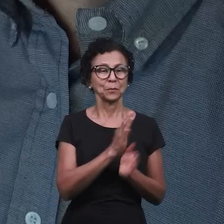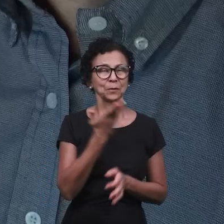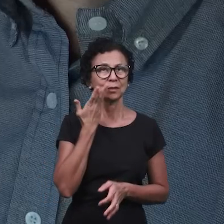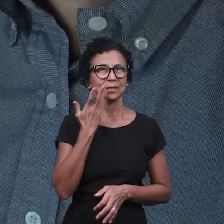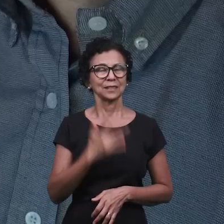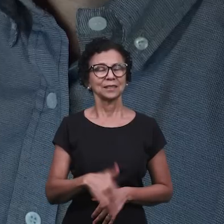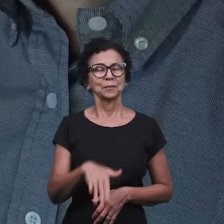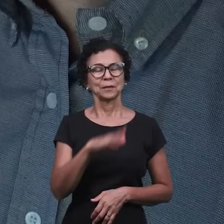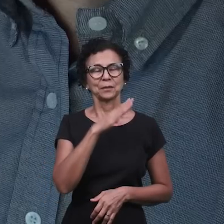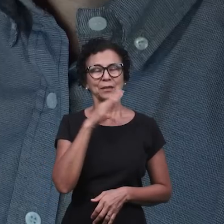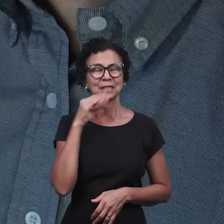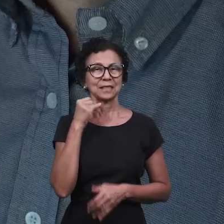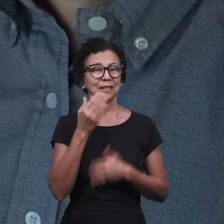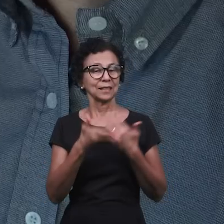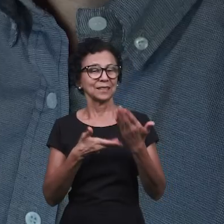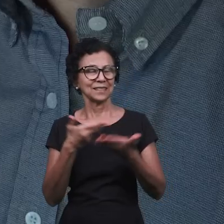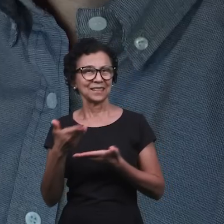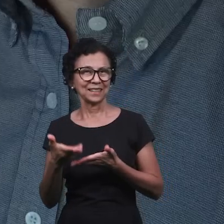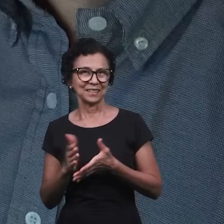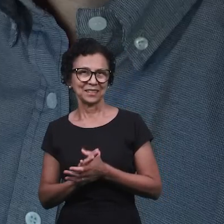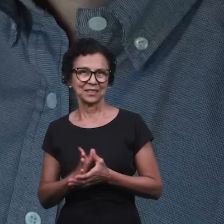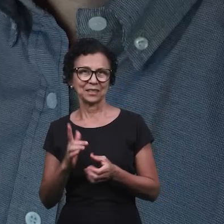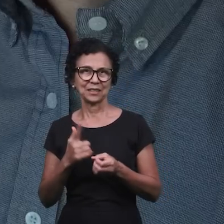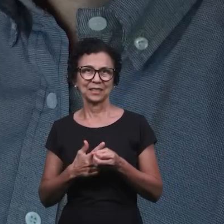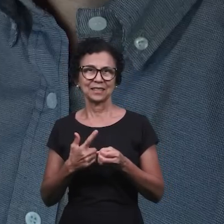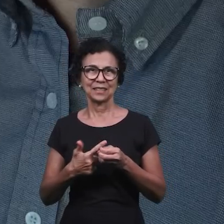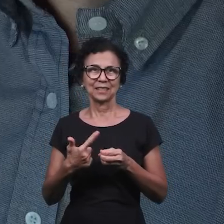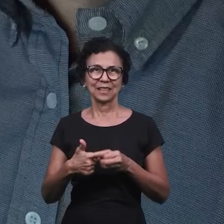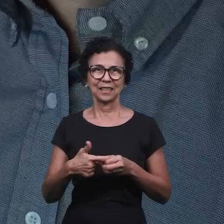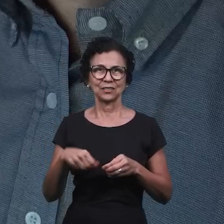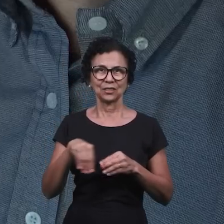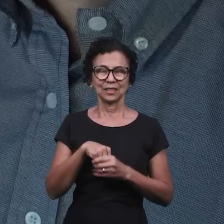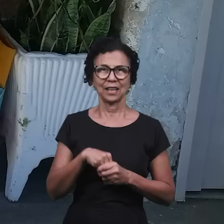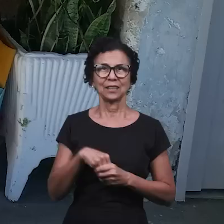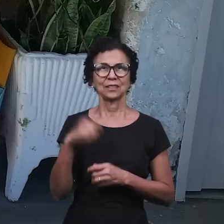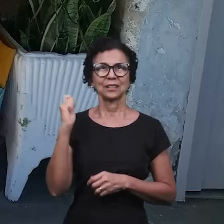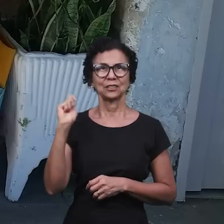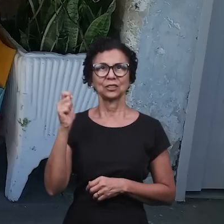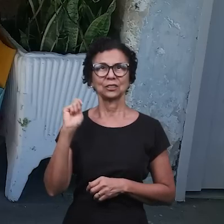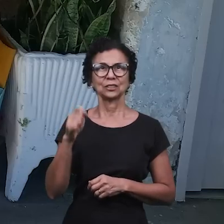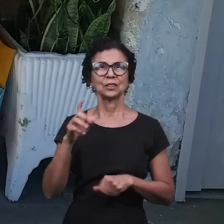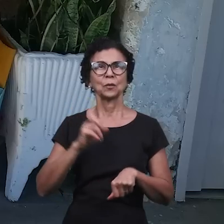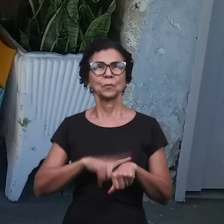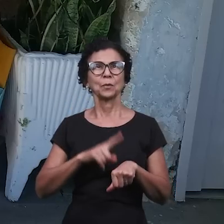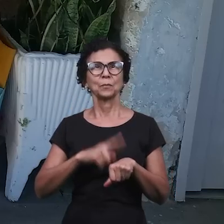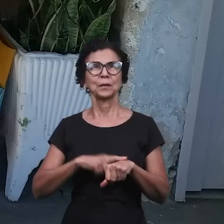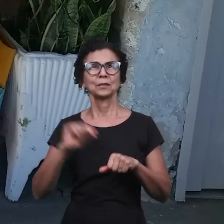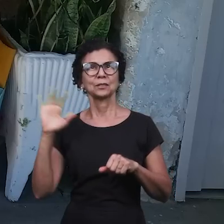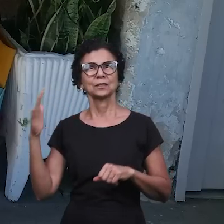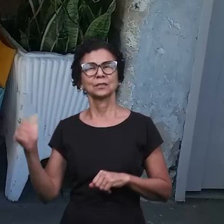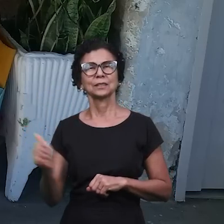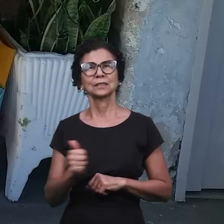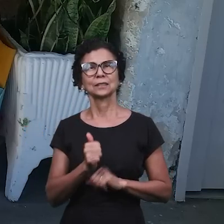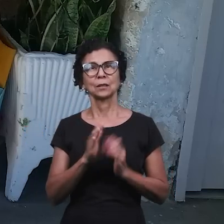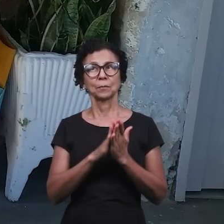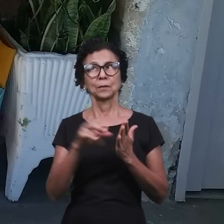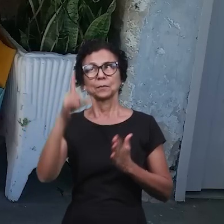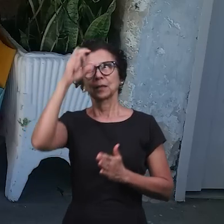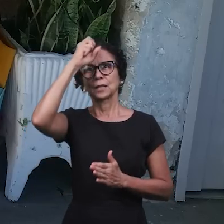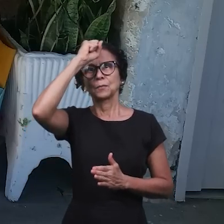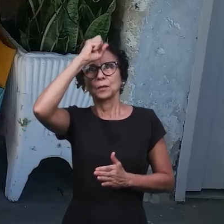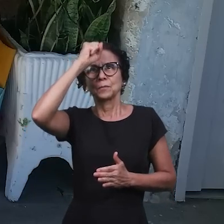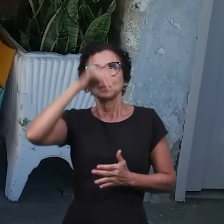crianças, intermediários e adolescentes na cidade de Rosário. Foi um momento de adoração e aprendizado da palavra.